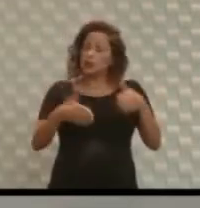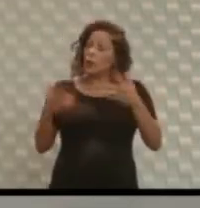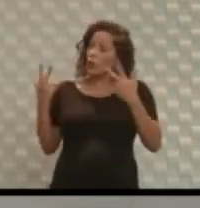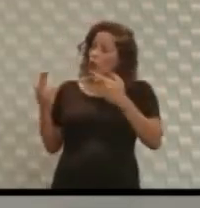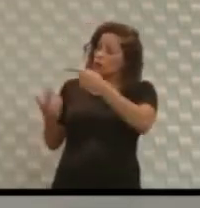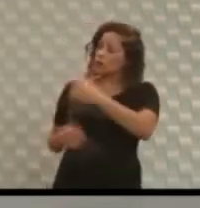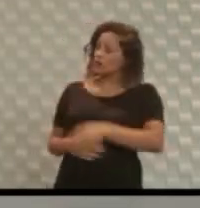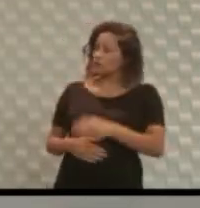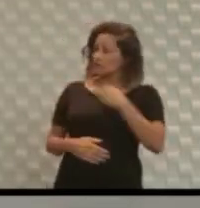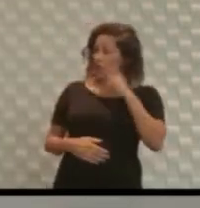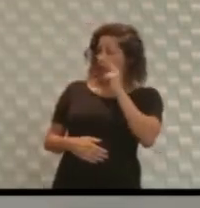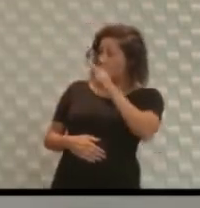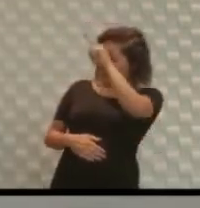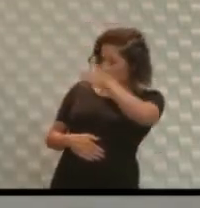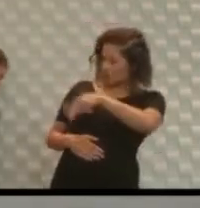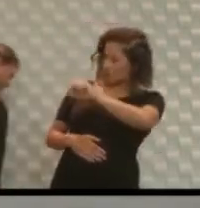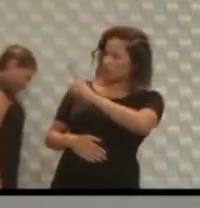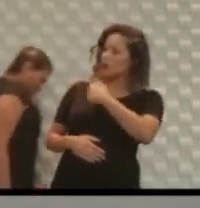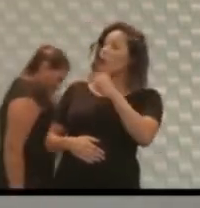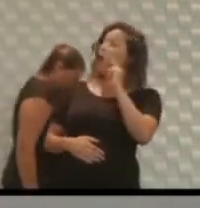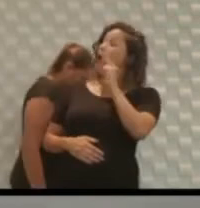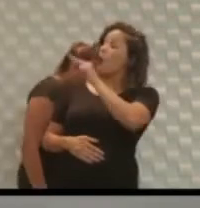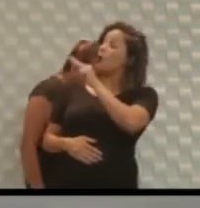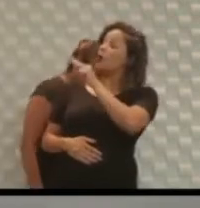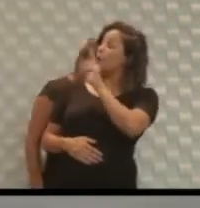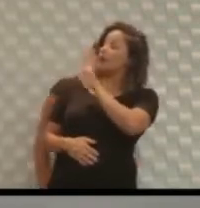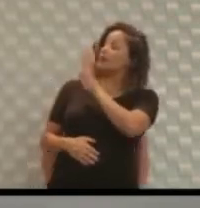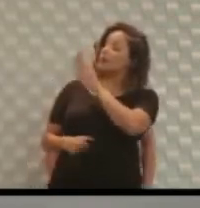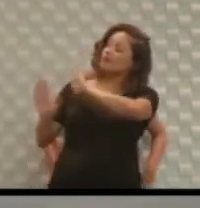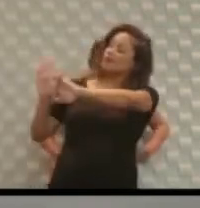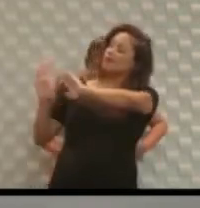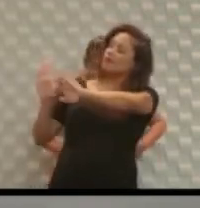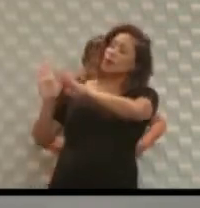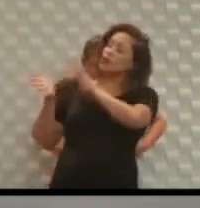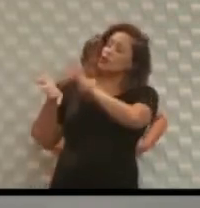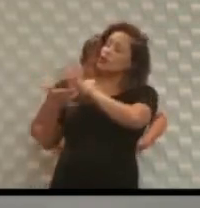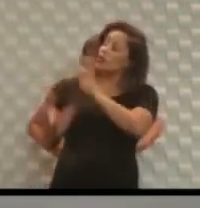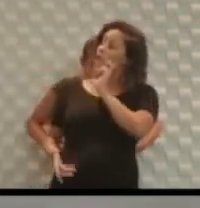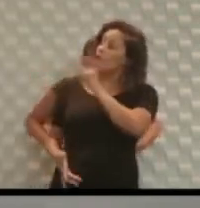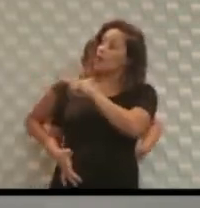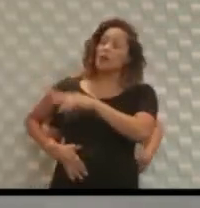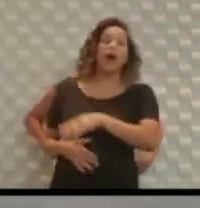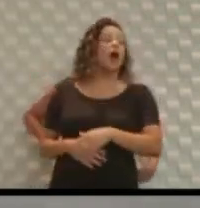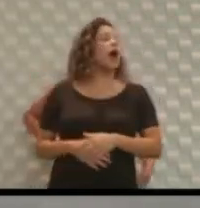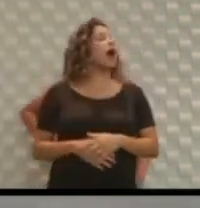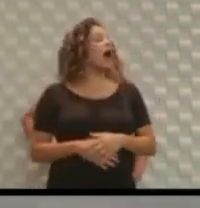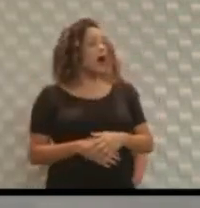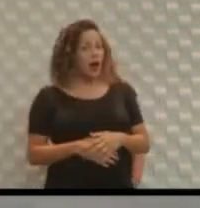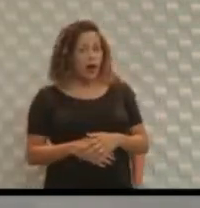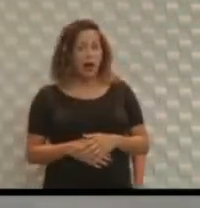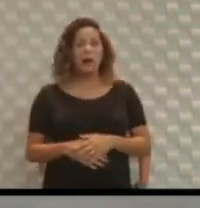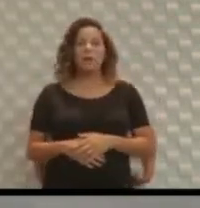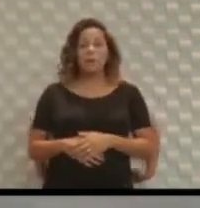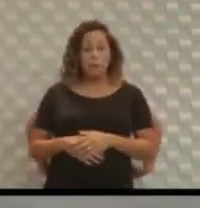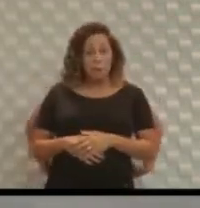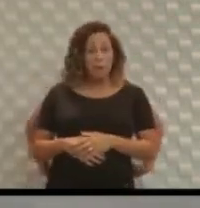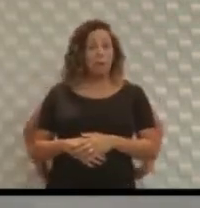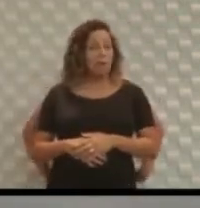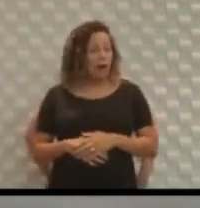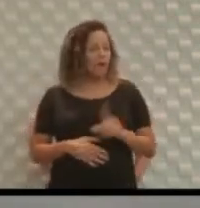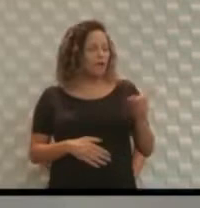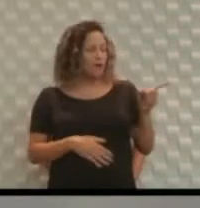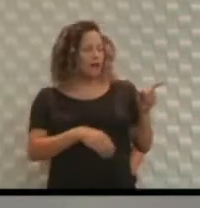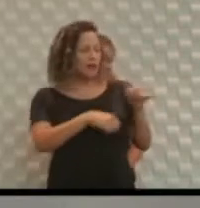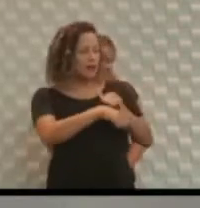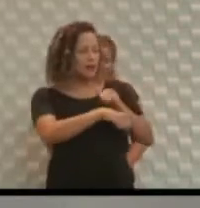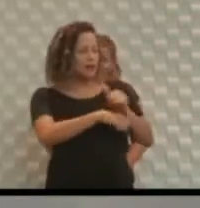para você. Eu olho para você e vejo a Cristo. Aí ele falou: ah, é? Quer dizer então que você não está fazendo para mim, você está fazendo